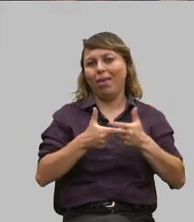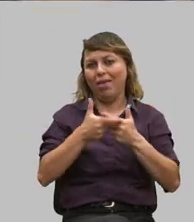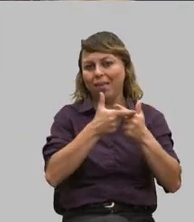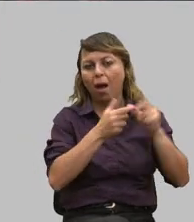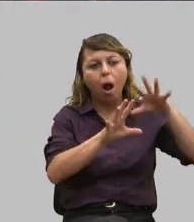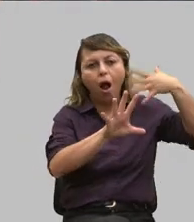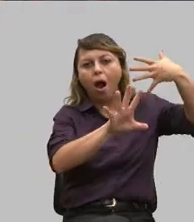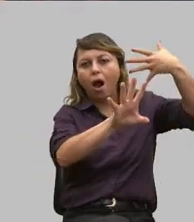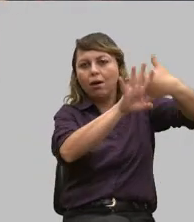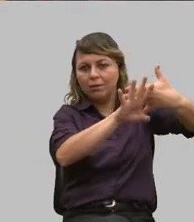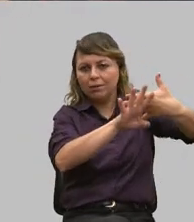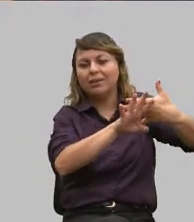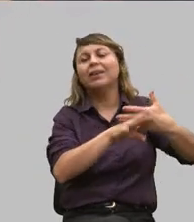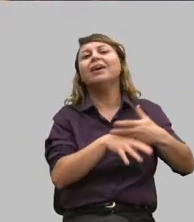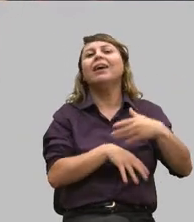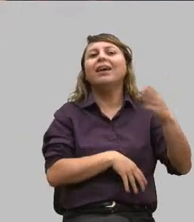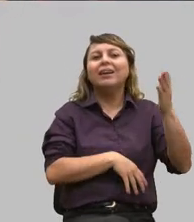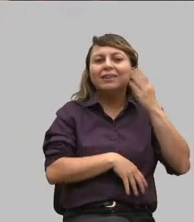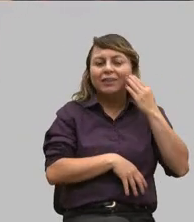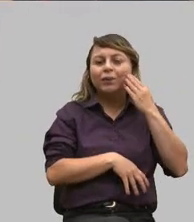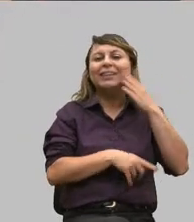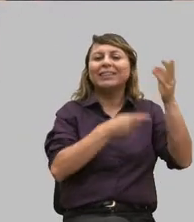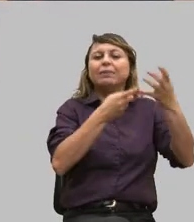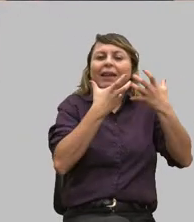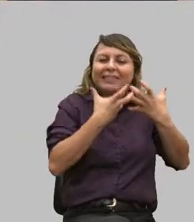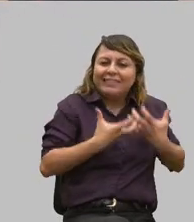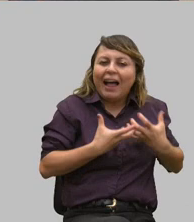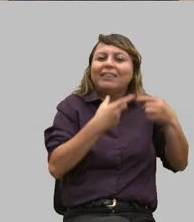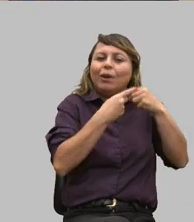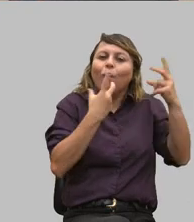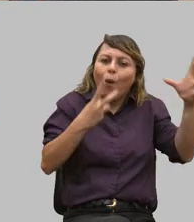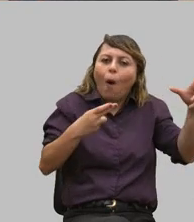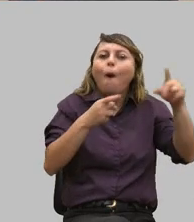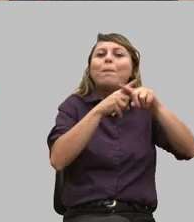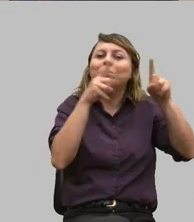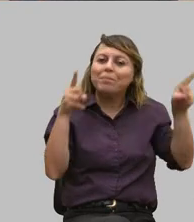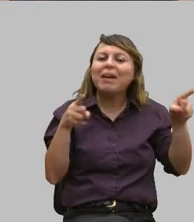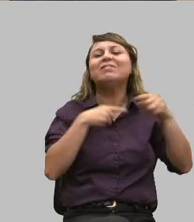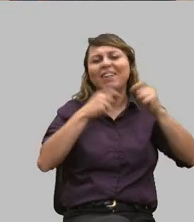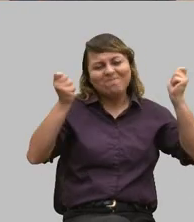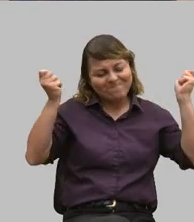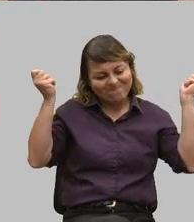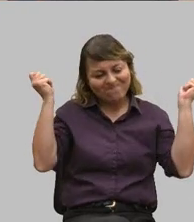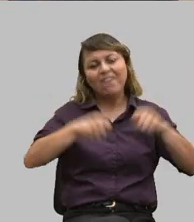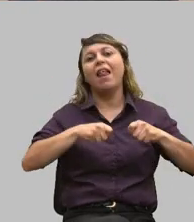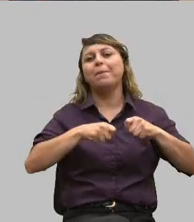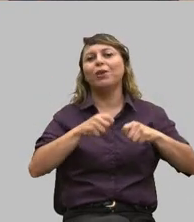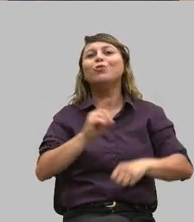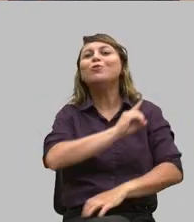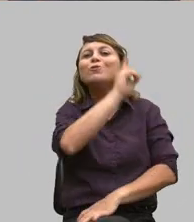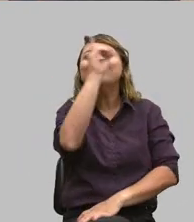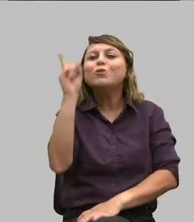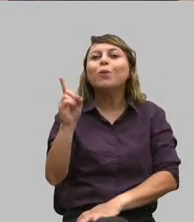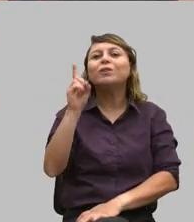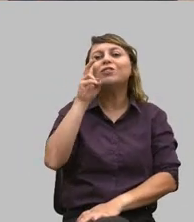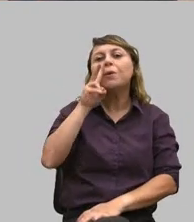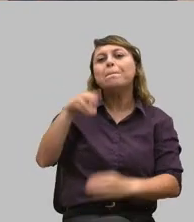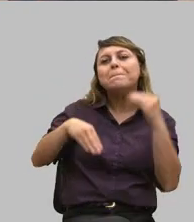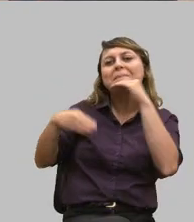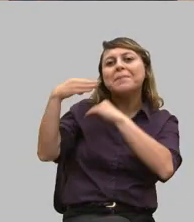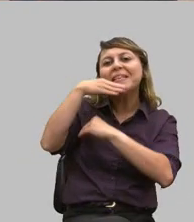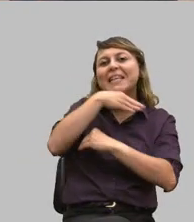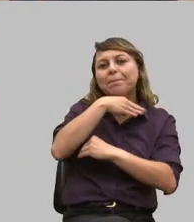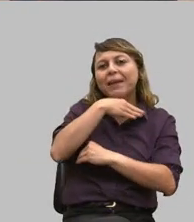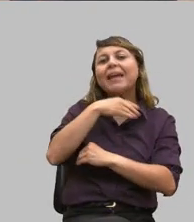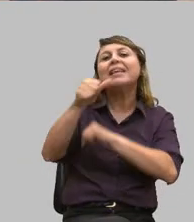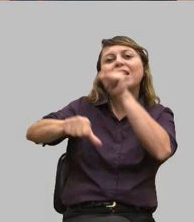tenho certeza que eles estão acabados assim como eu mas vai valer a pena um dia quando olharmos para trás e saber que são